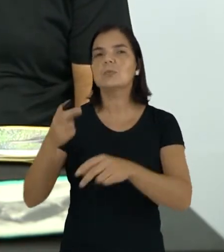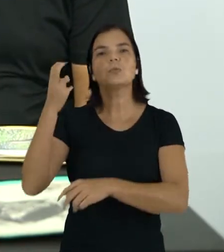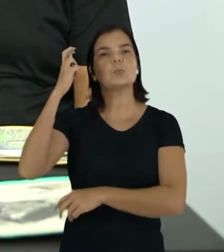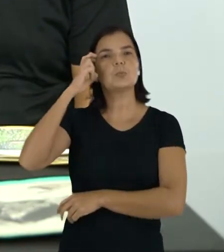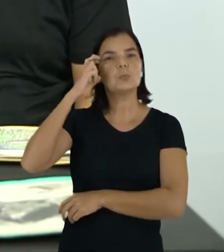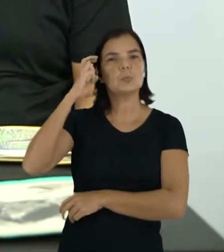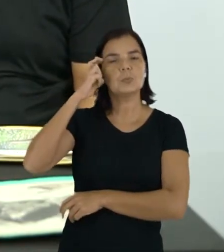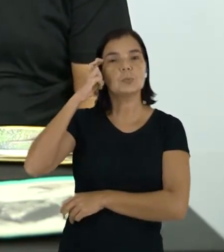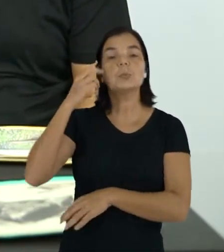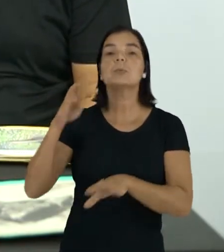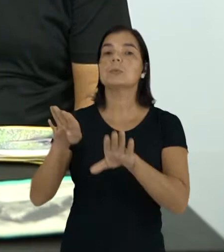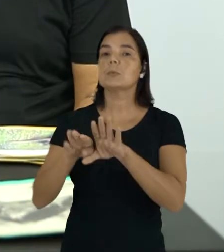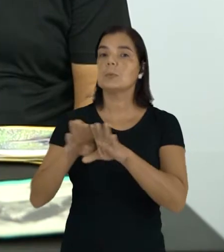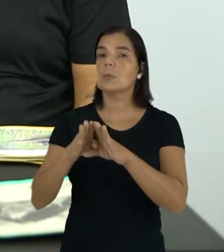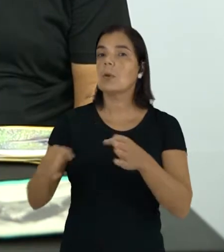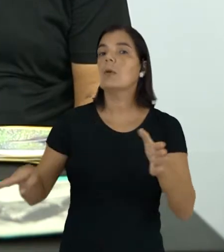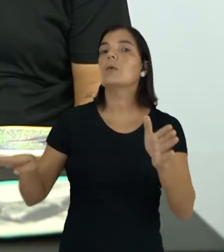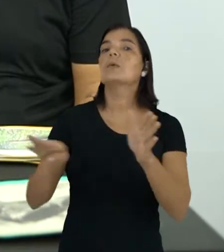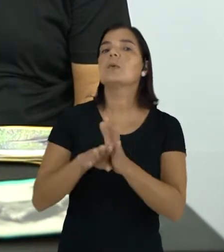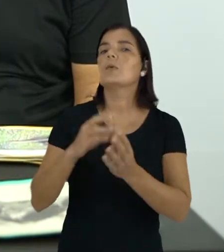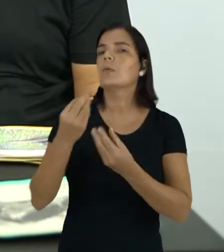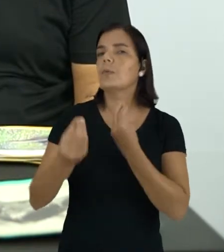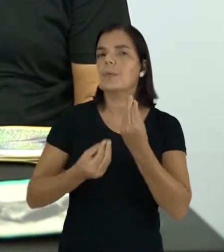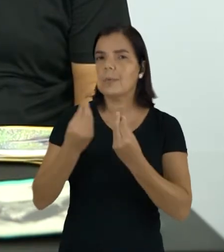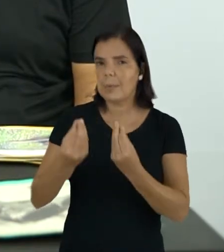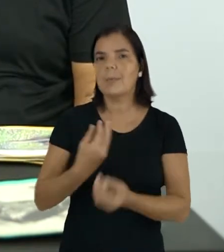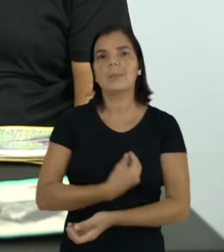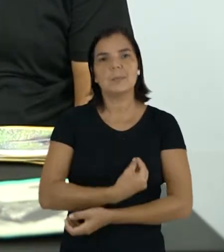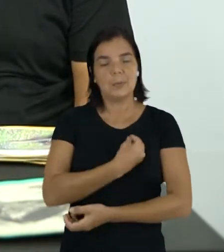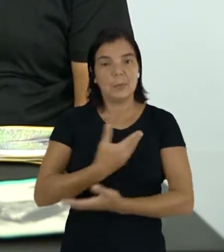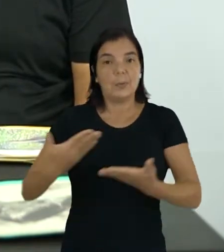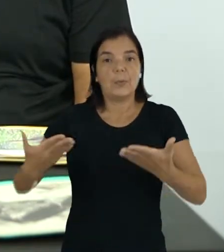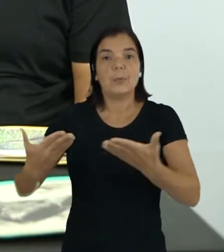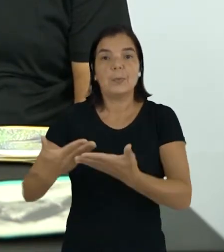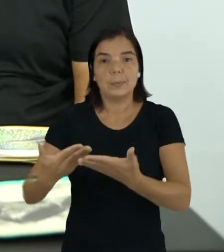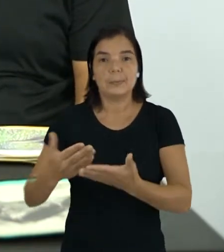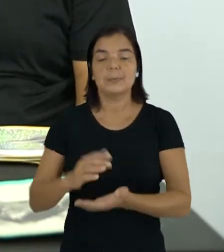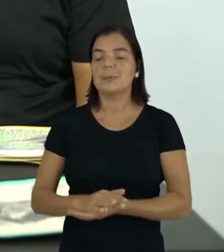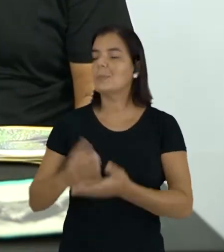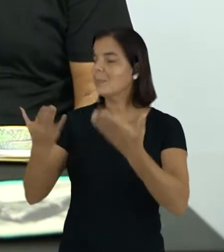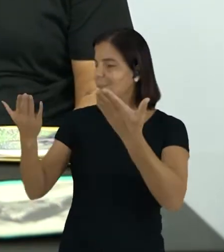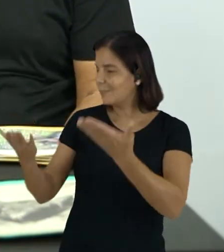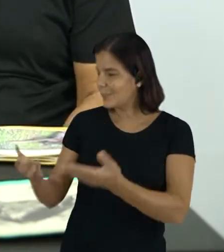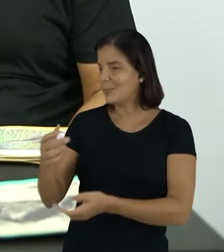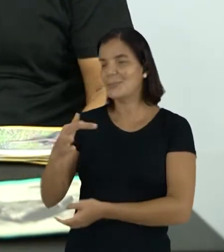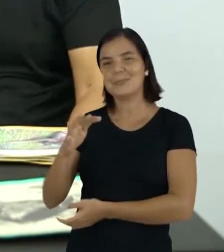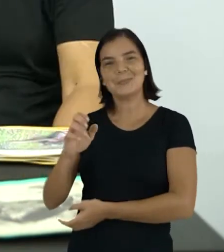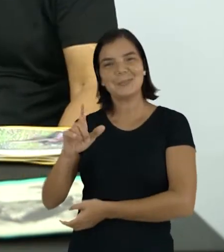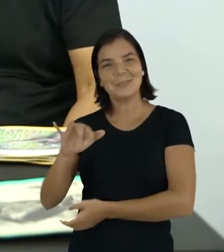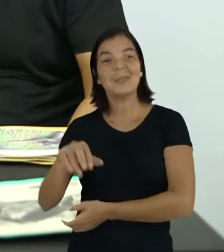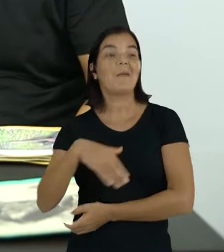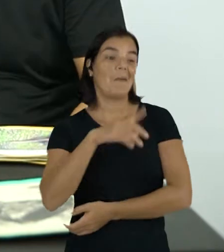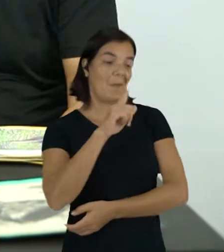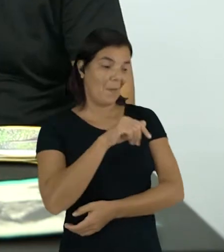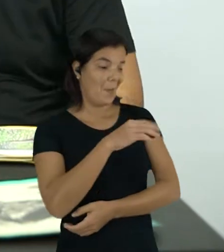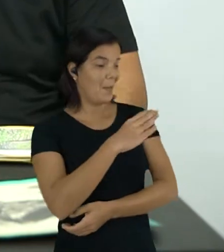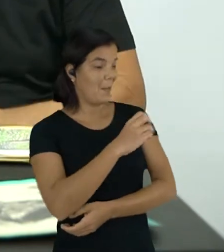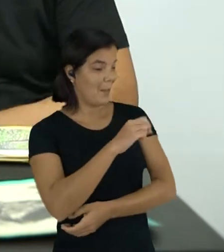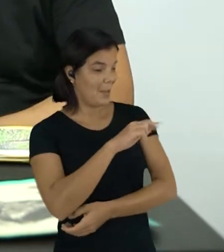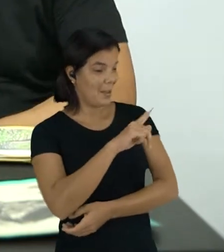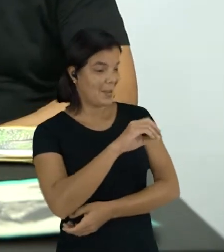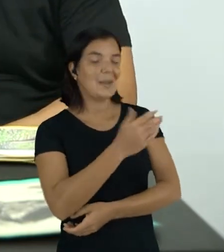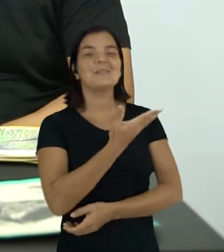cultura, e até chegar no ponto de como eles estão, né, hoje. Pode falar, professor Felipe. É isso aí, professor Carlos.